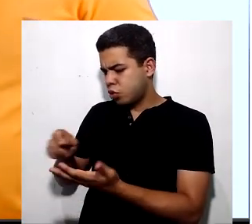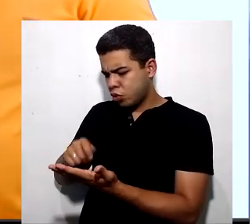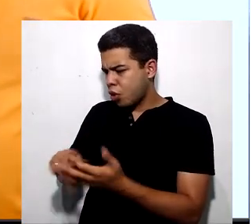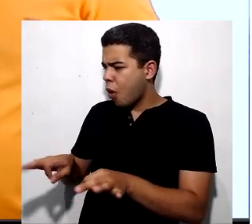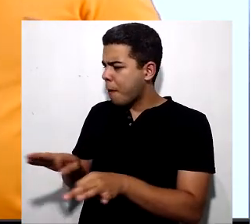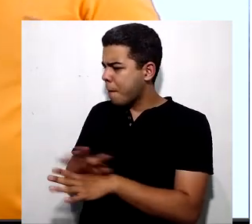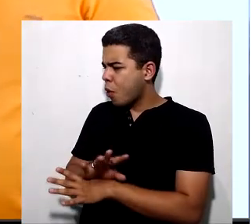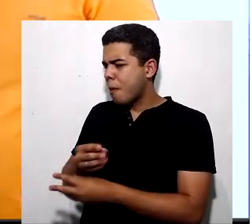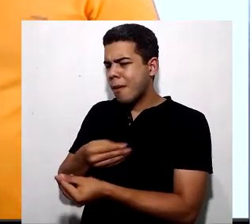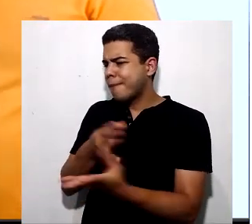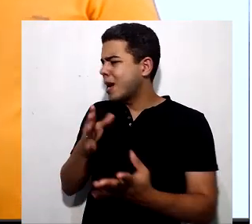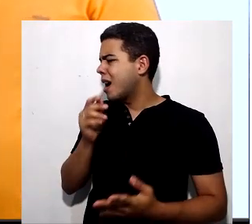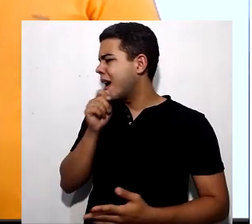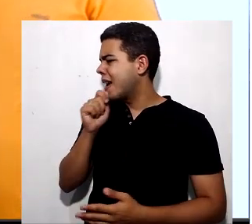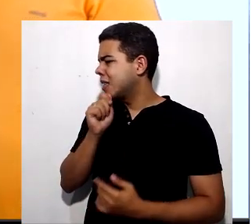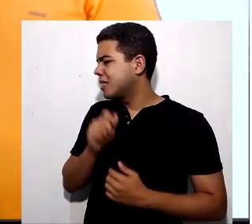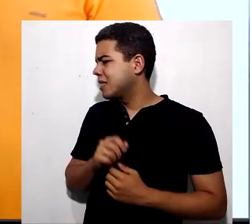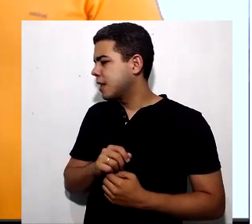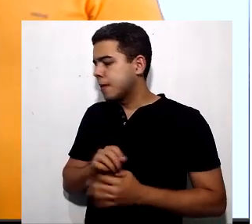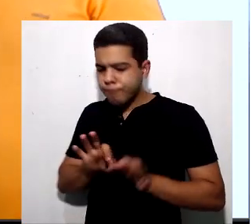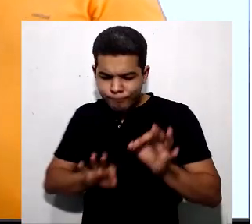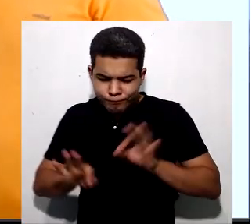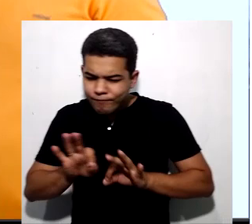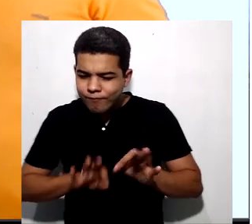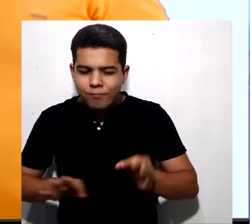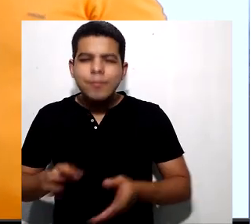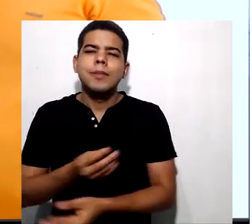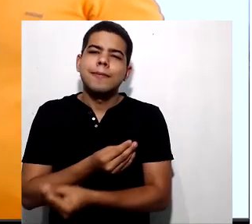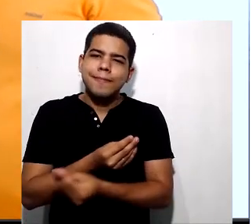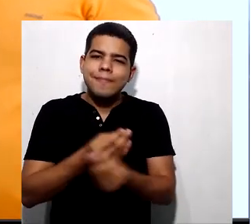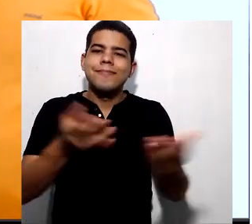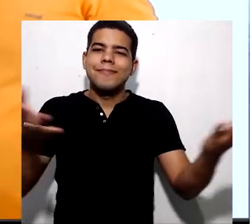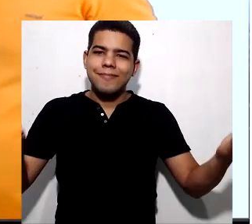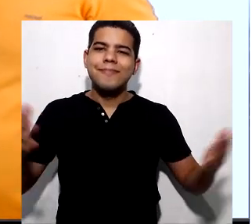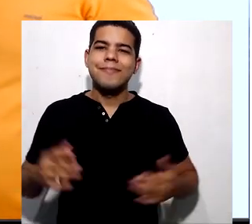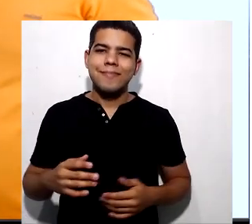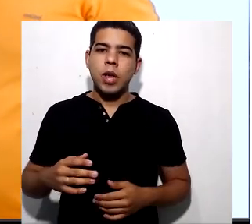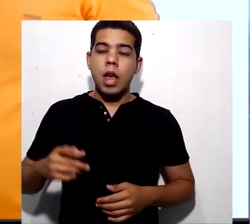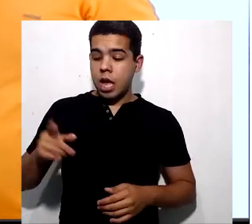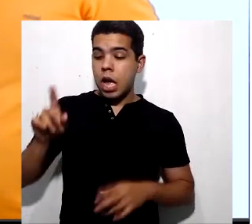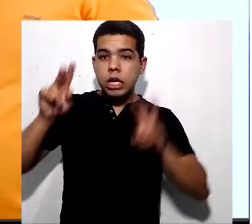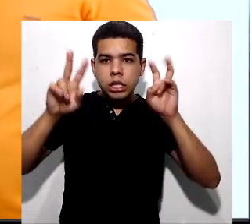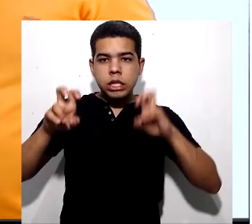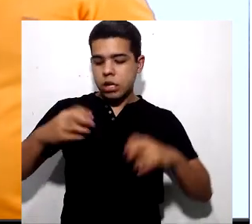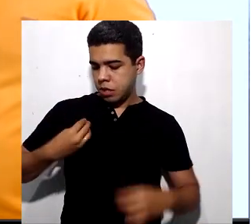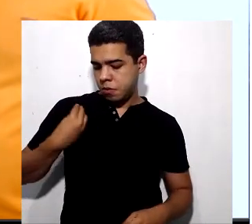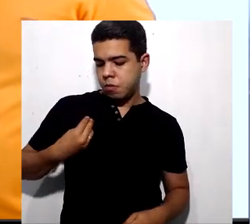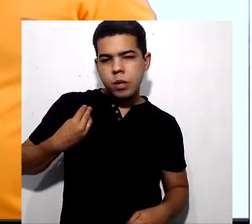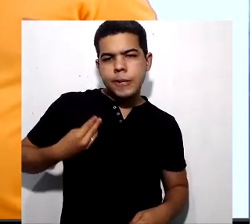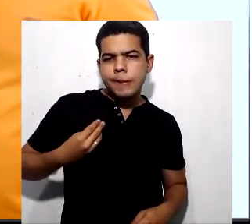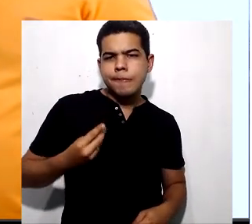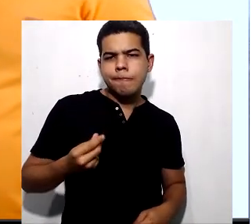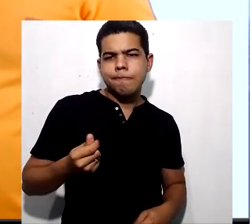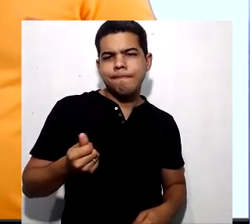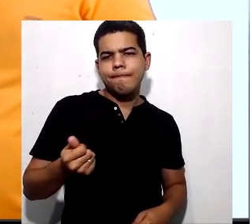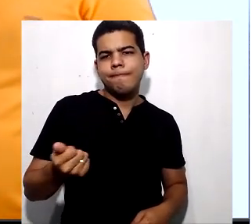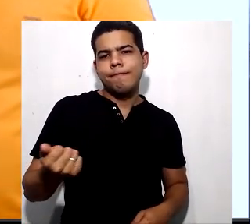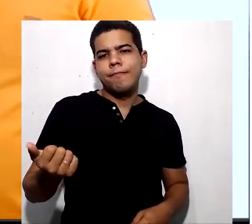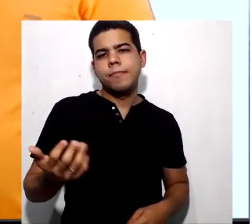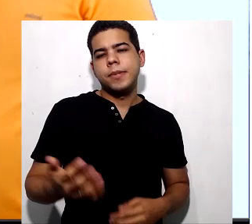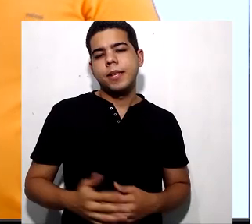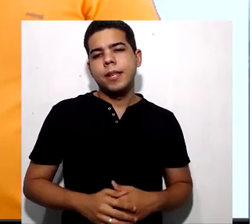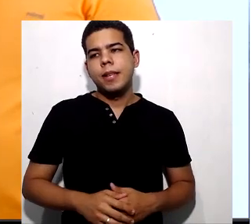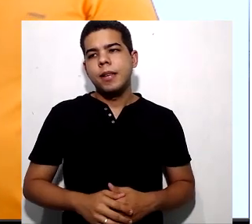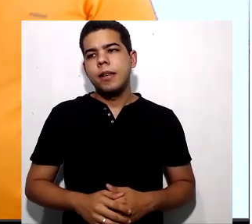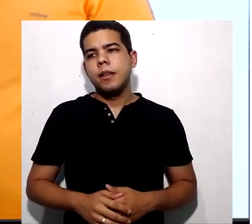última obra dela, mas a última publicada em vida é A Hora da Estrela, que justamente, claro, que foi lançada meses